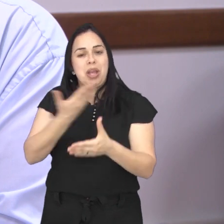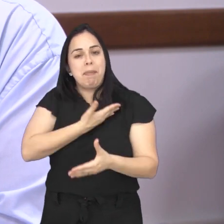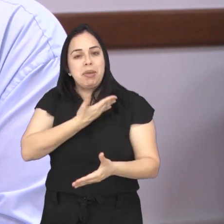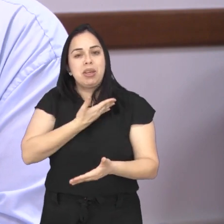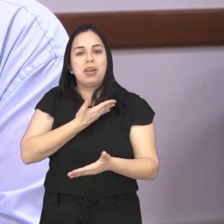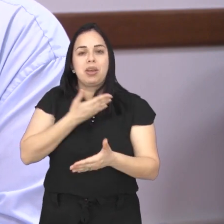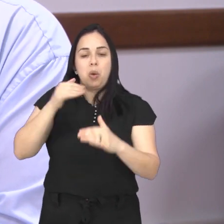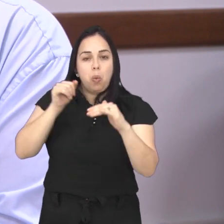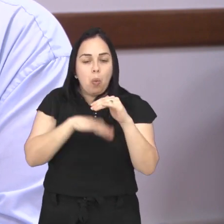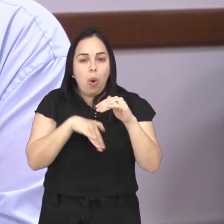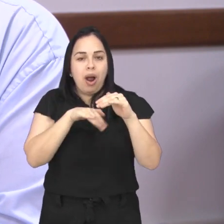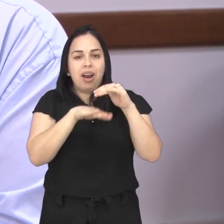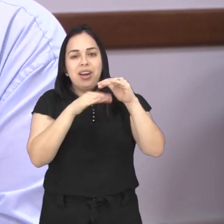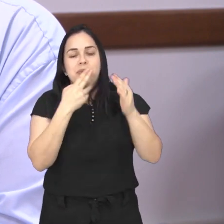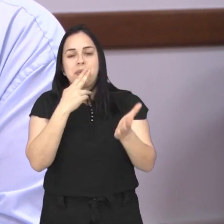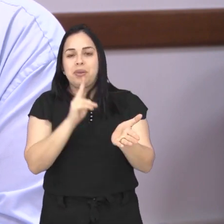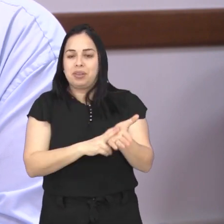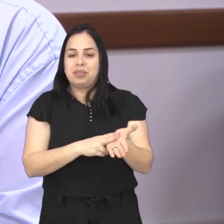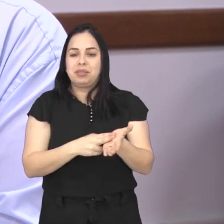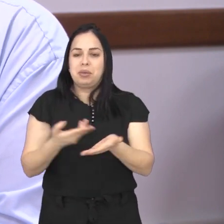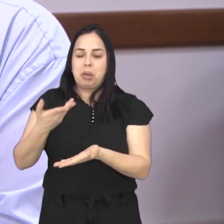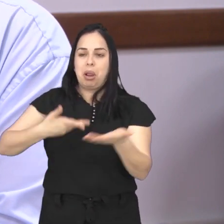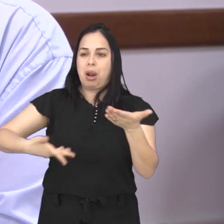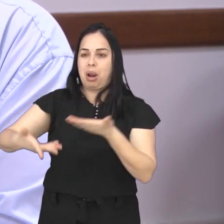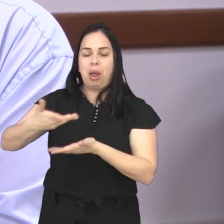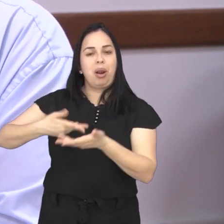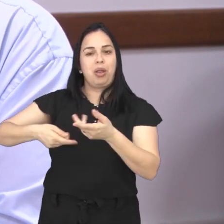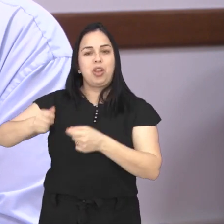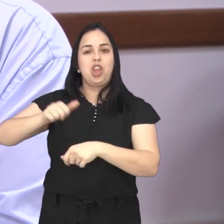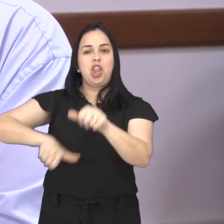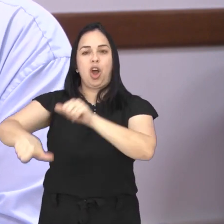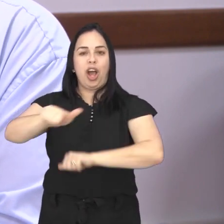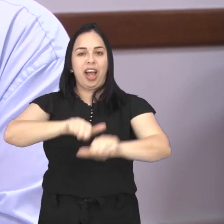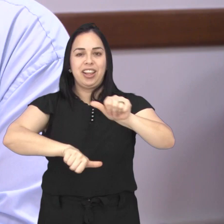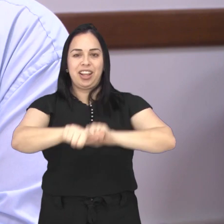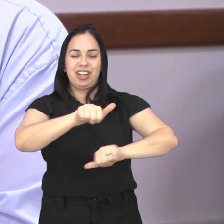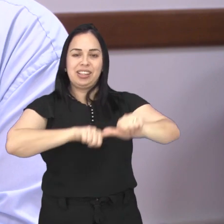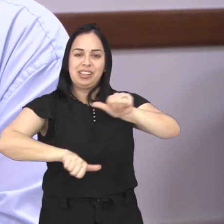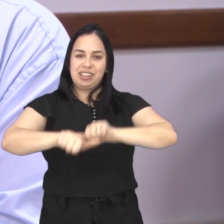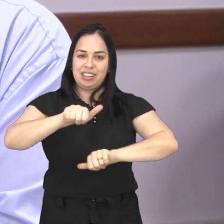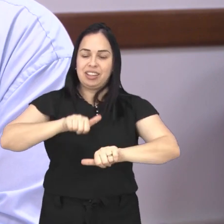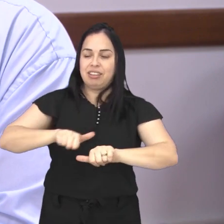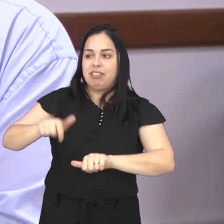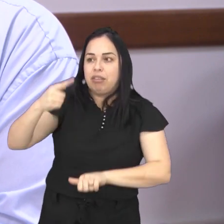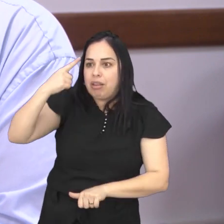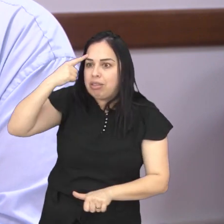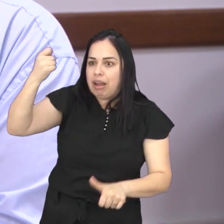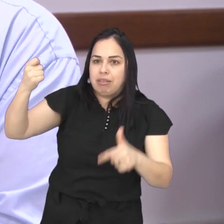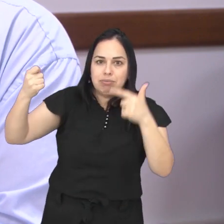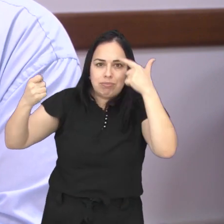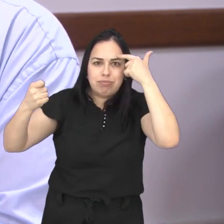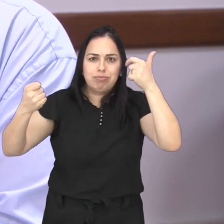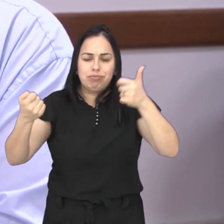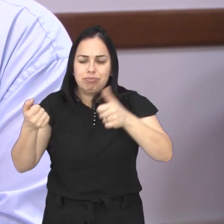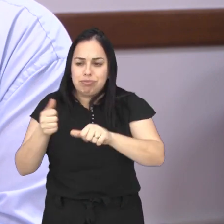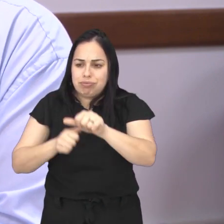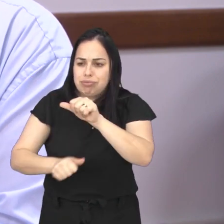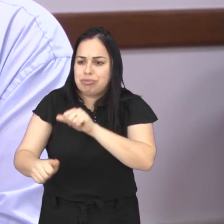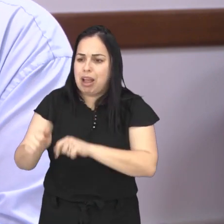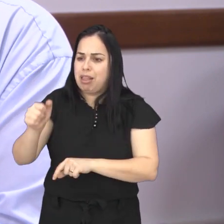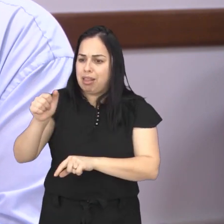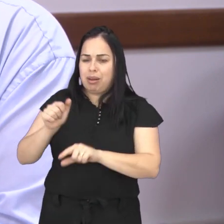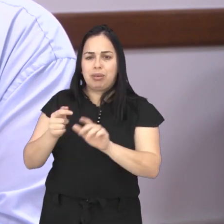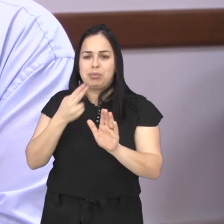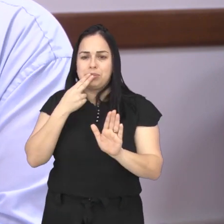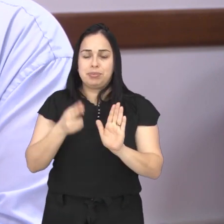grupo de amigos mesmo, né, que você vai tendo para poder fazer essa, compartilhar ideias, troca